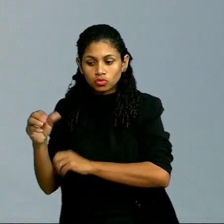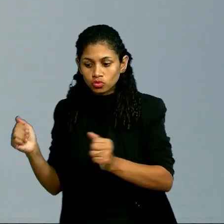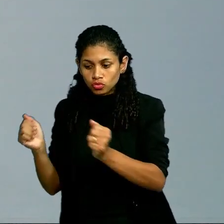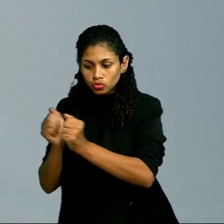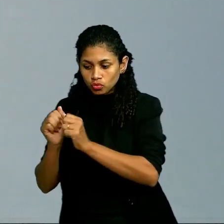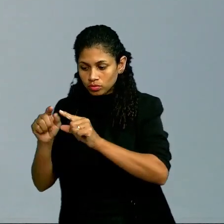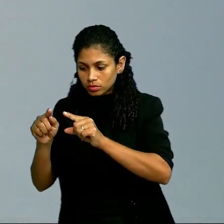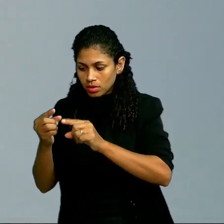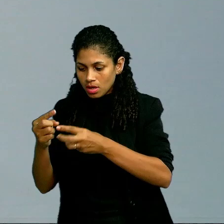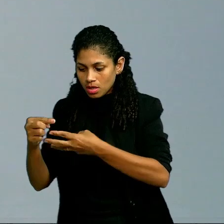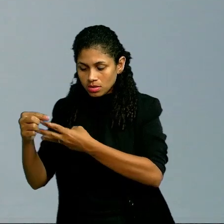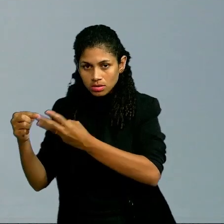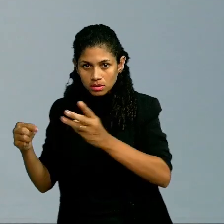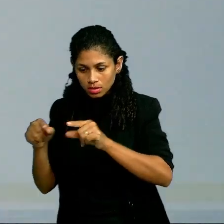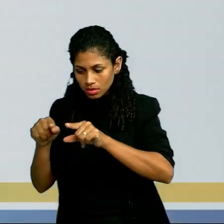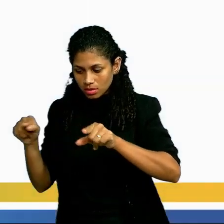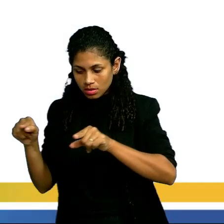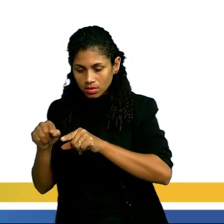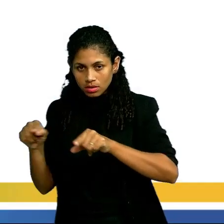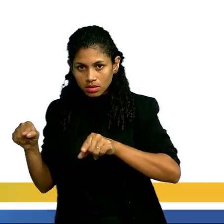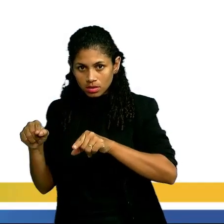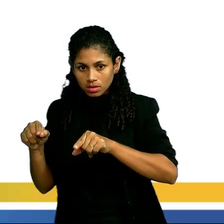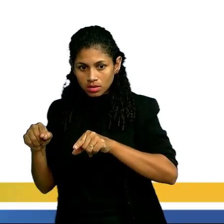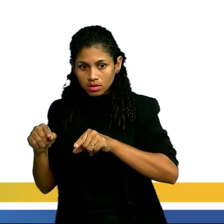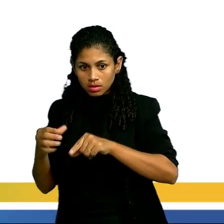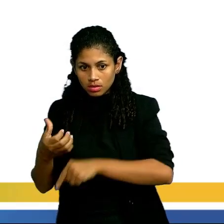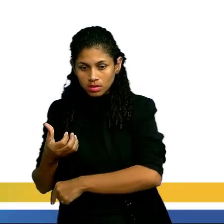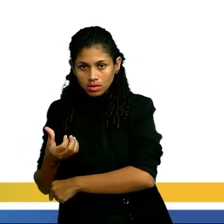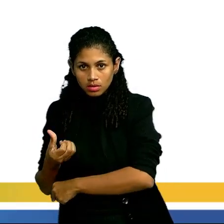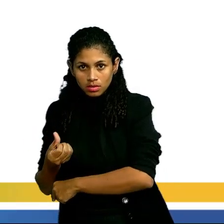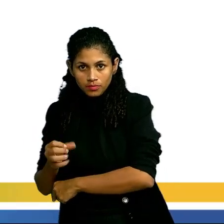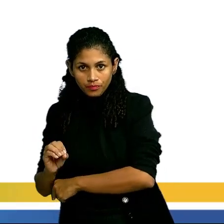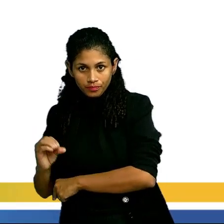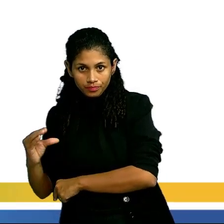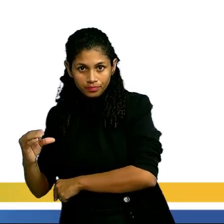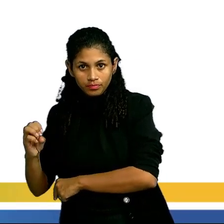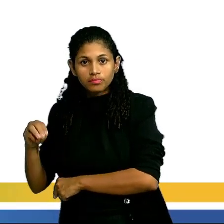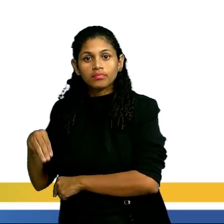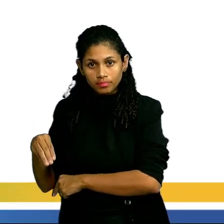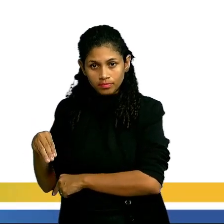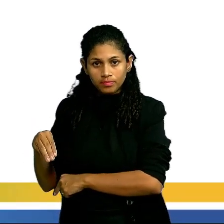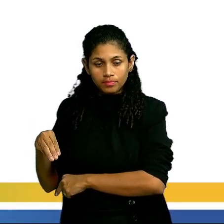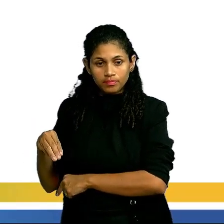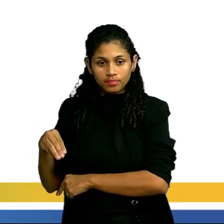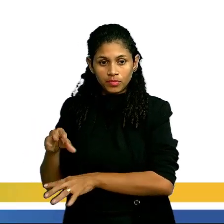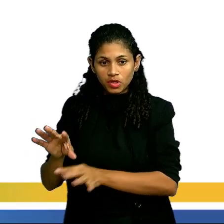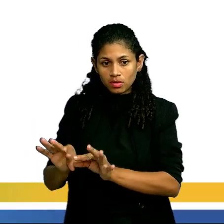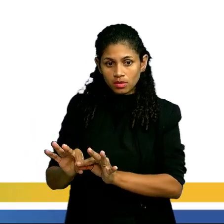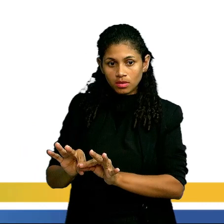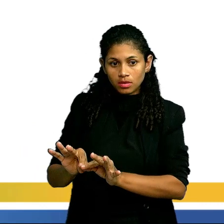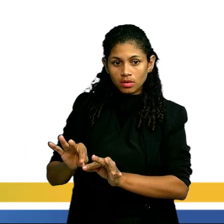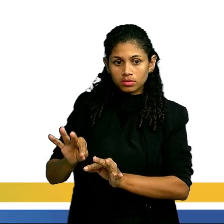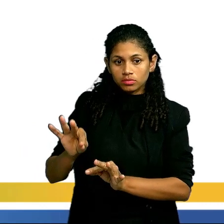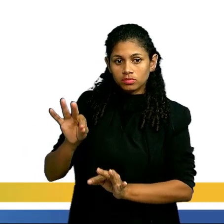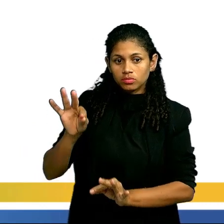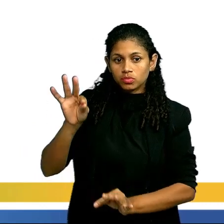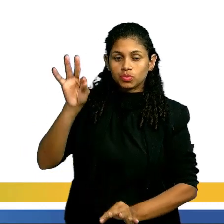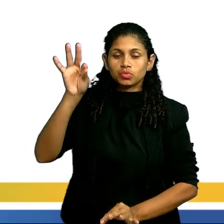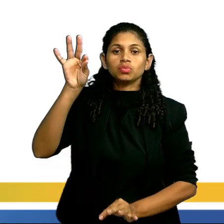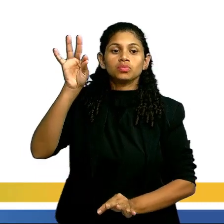20 por 20. Tudo bem? Então, a gente pode observar aí a altura do desenho, do